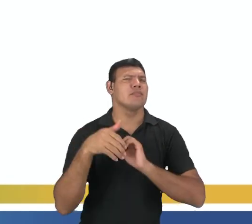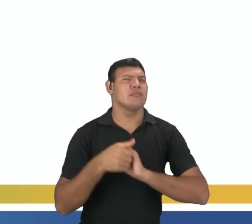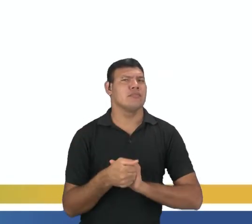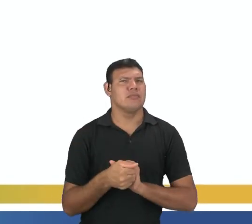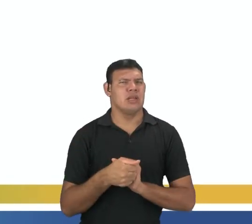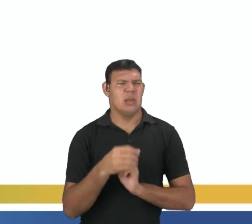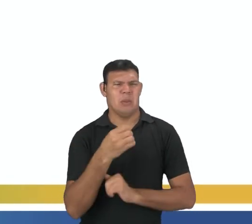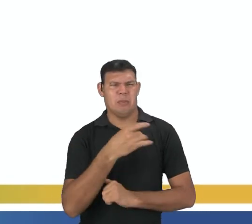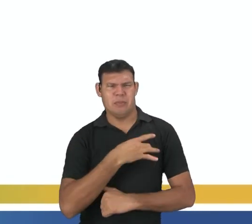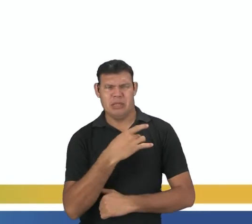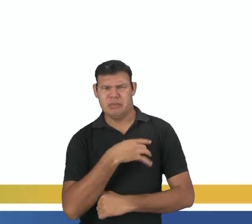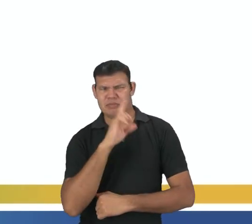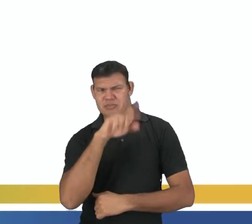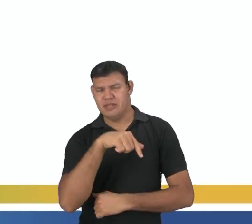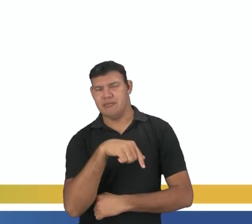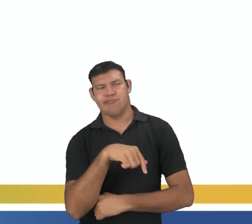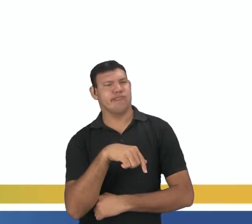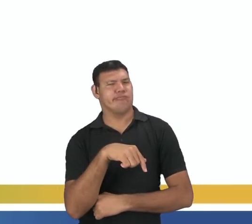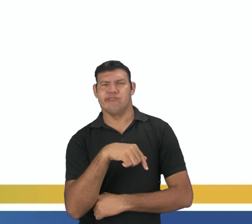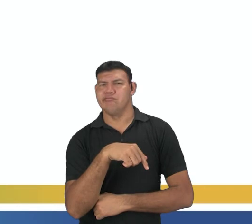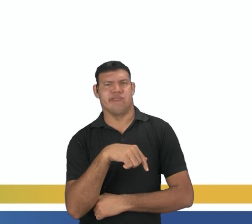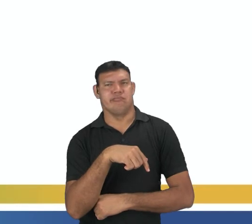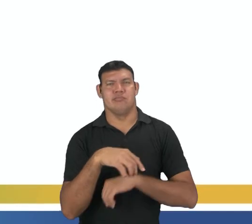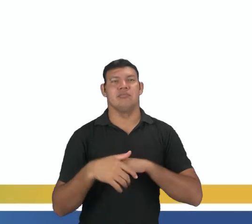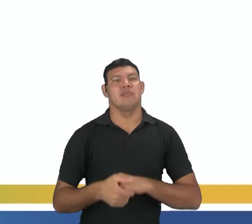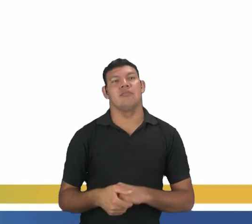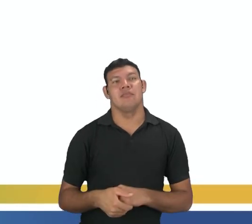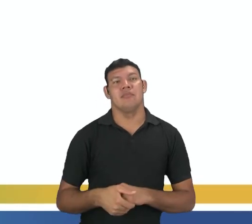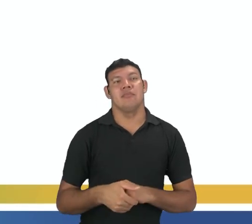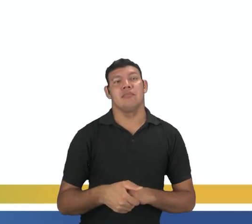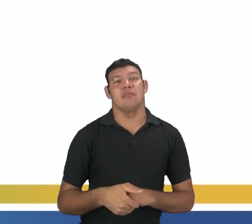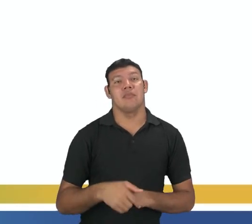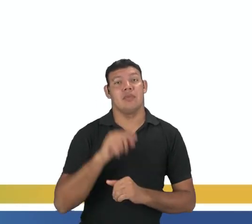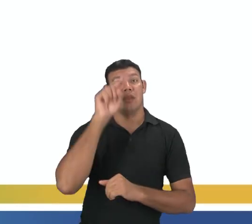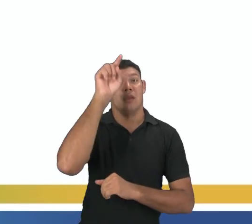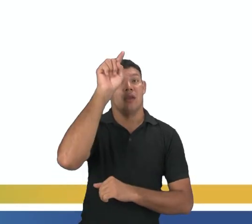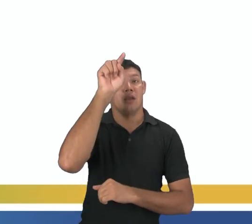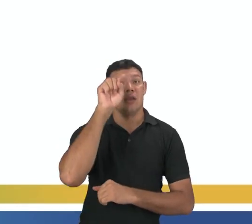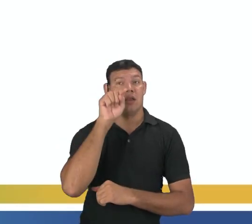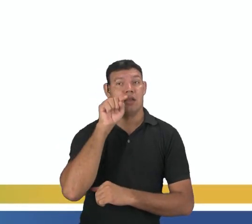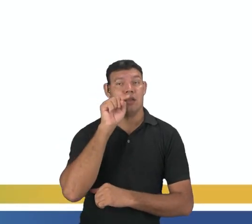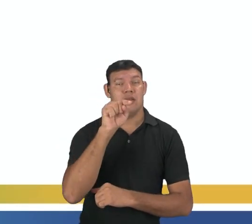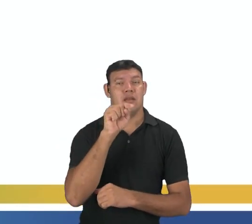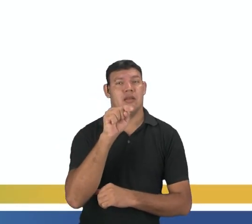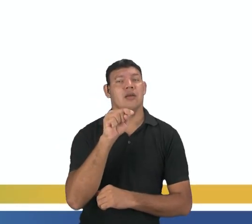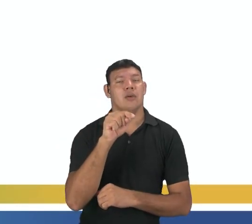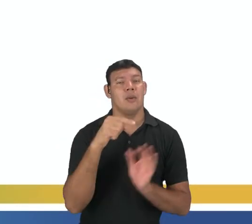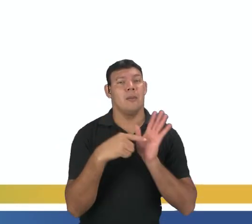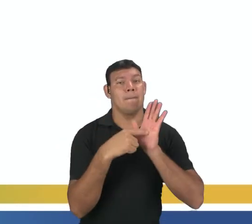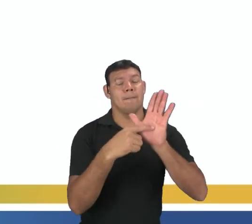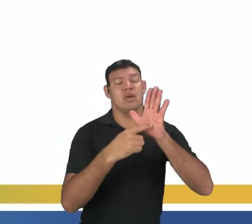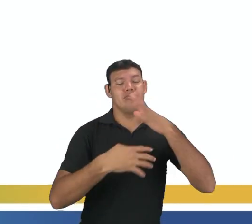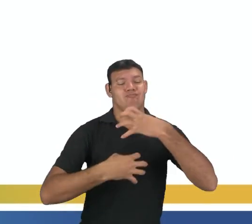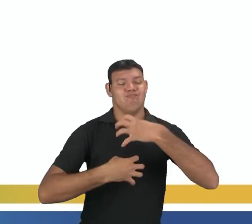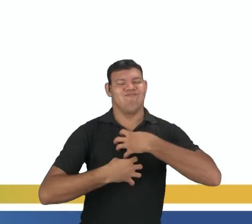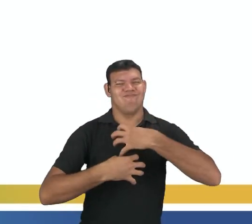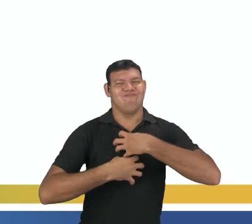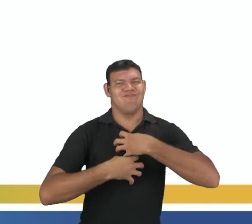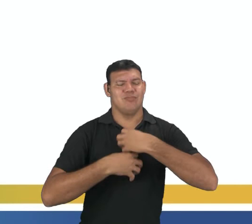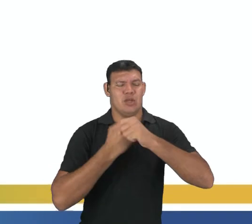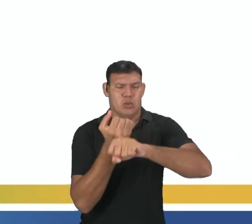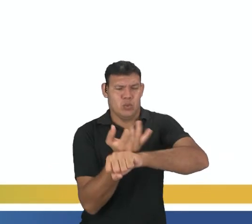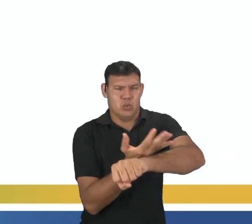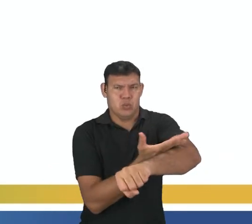causar medo? Não, né? O sinal de exclamação, ele quer expressar sentimentos. Agora, se fosse